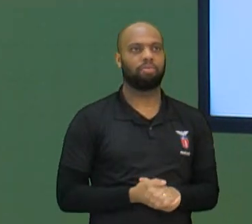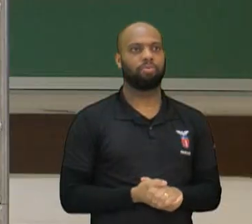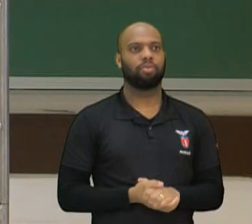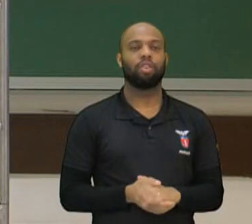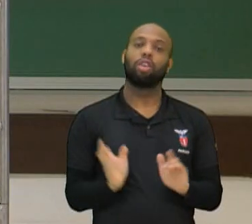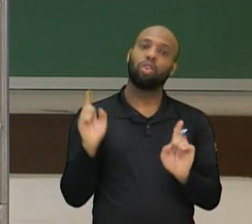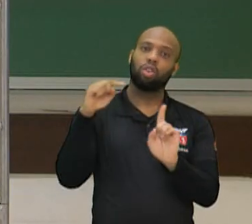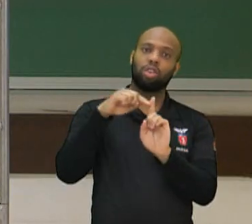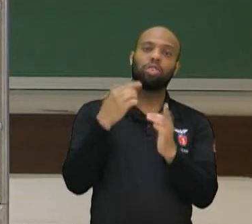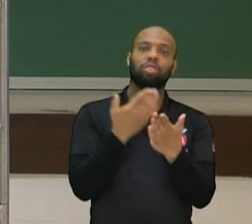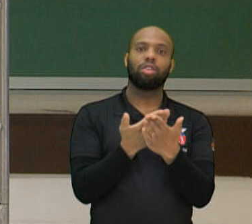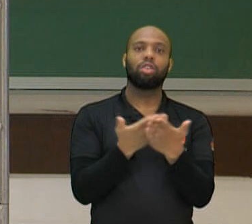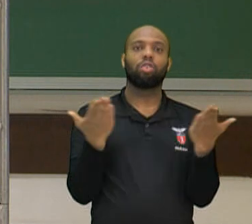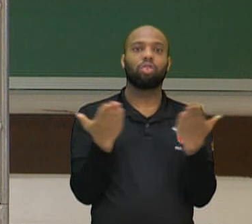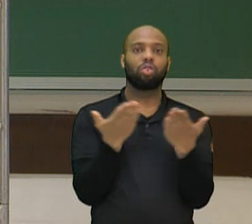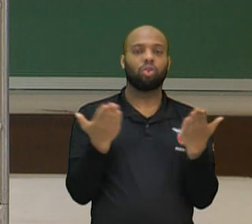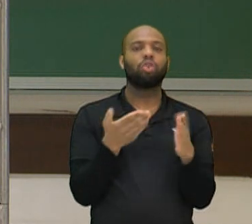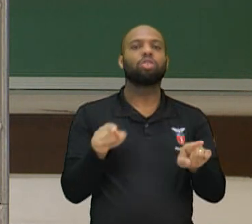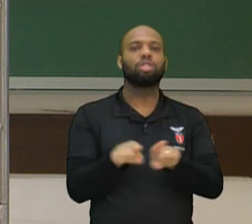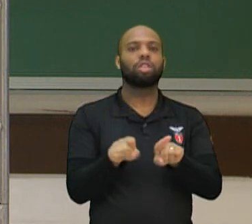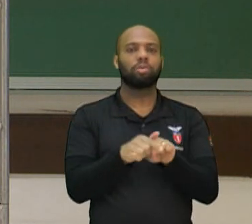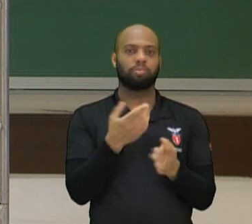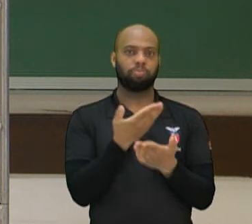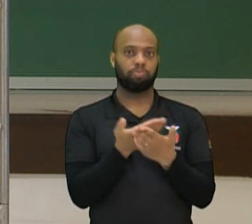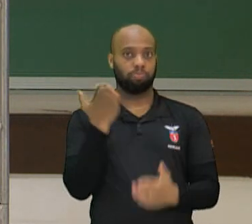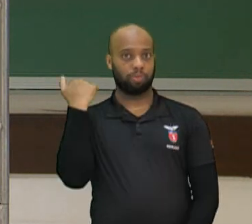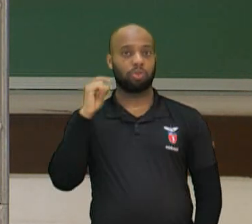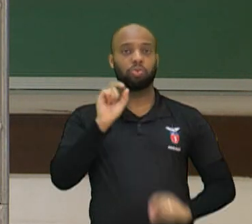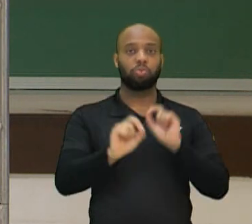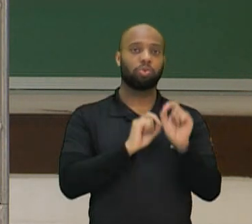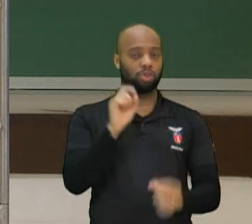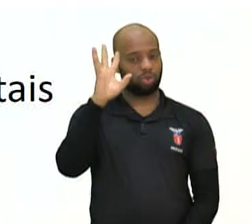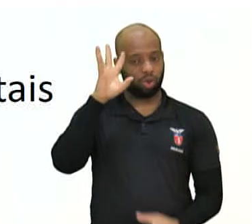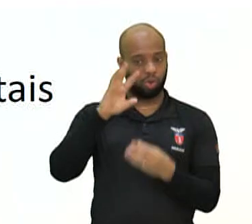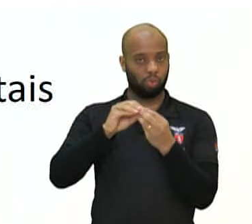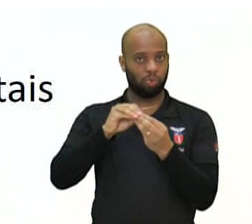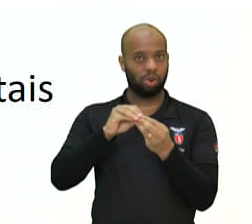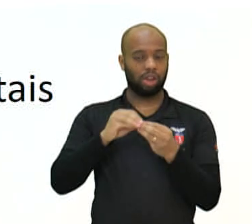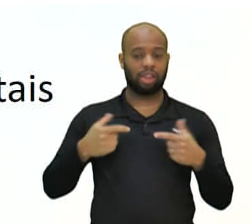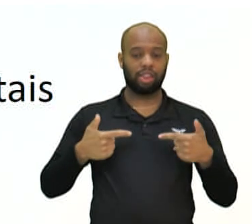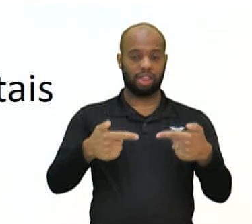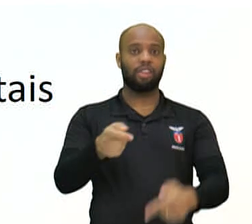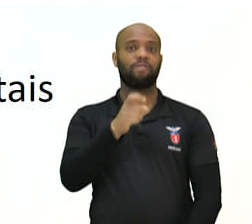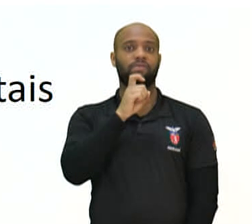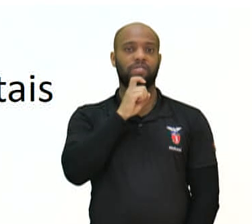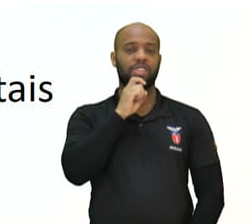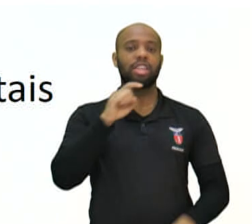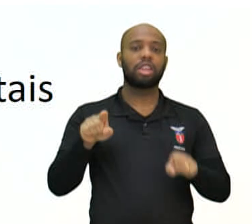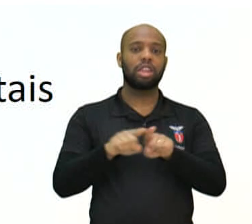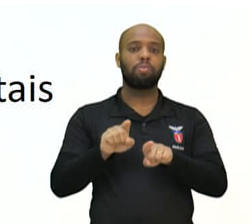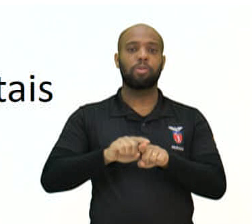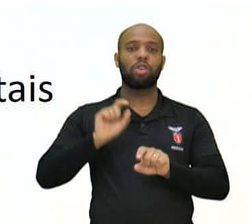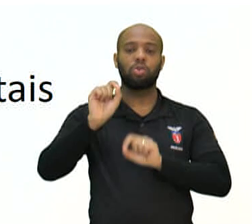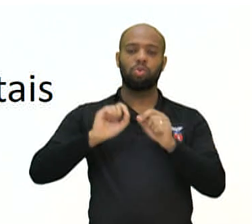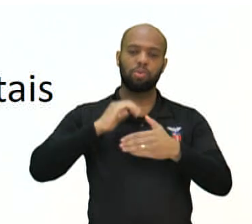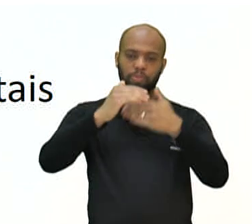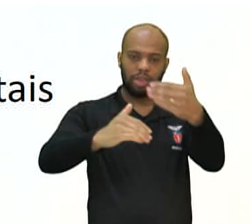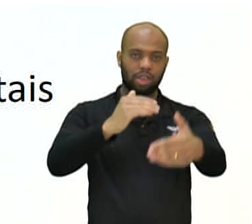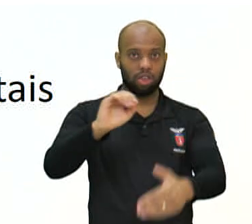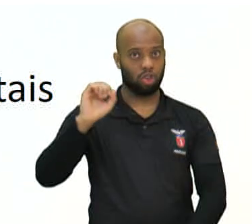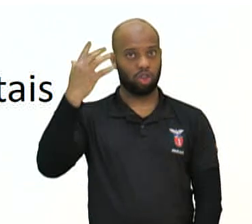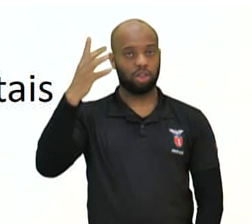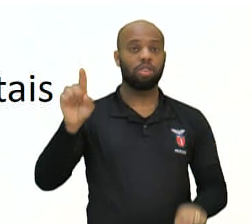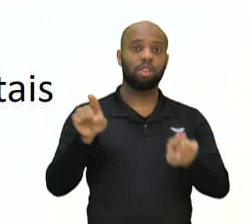Os objetivos dessa aula, como na aula passada, é também compreender a Guerra Fria e seus desdobramentos, mas, além